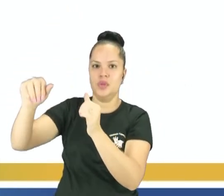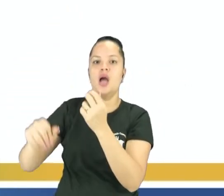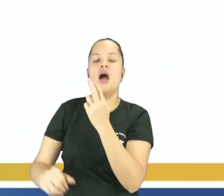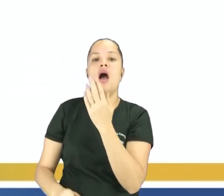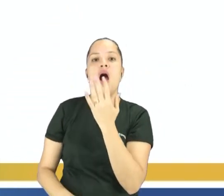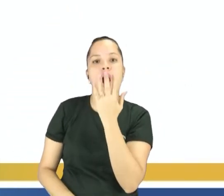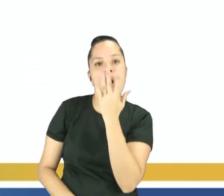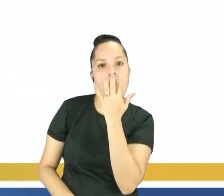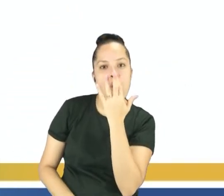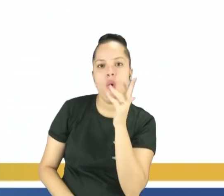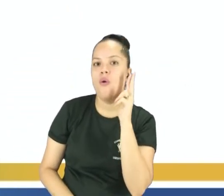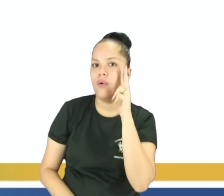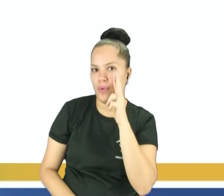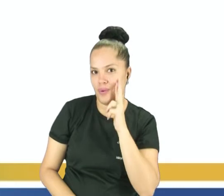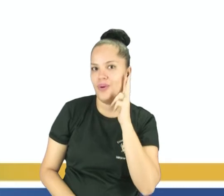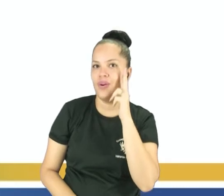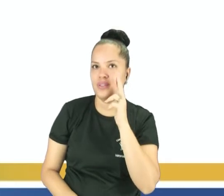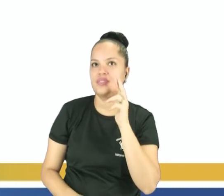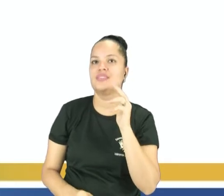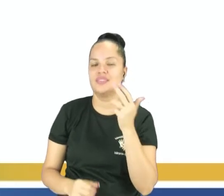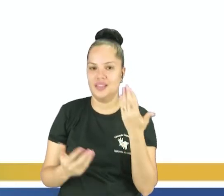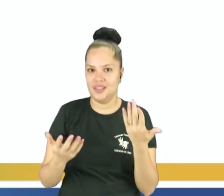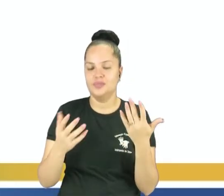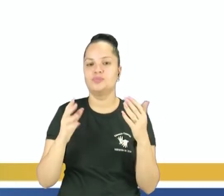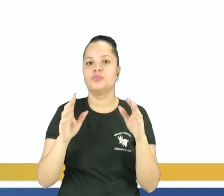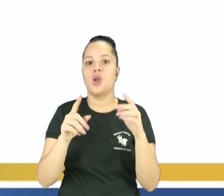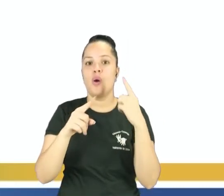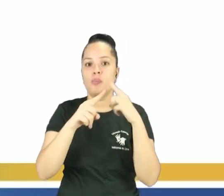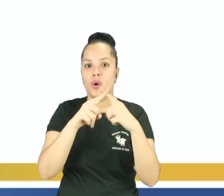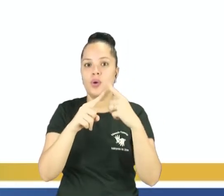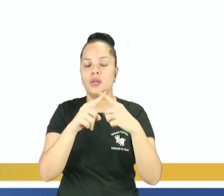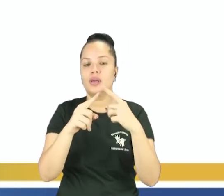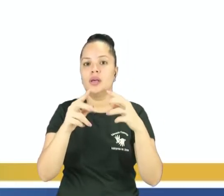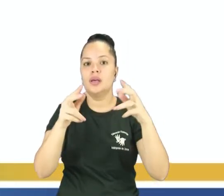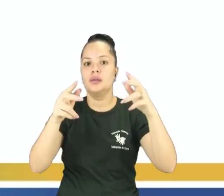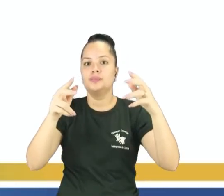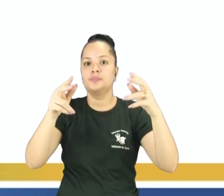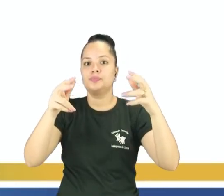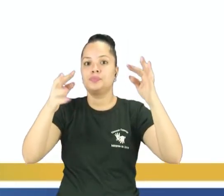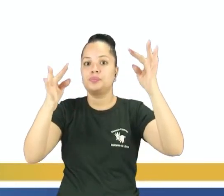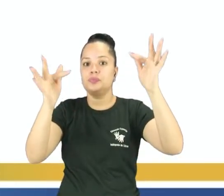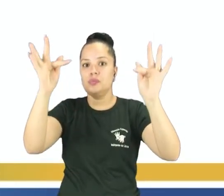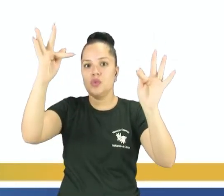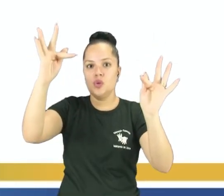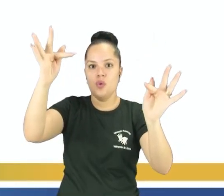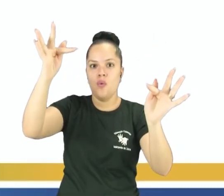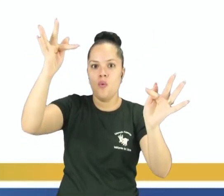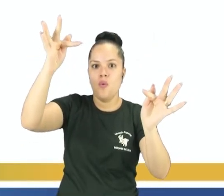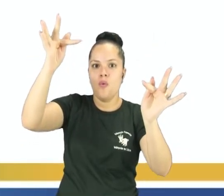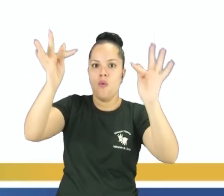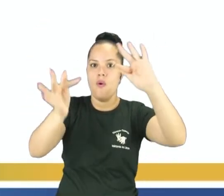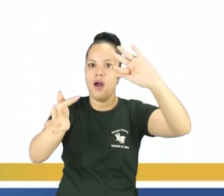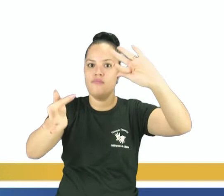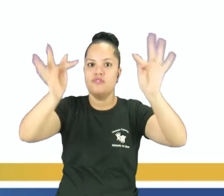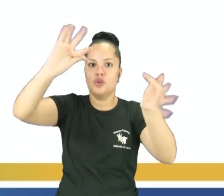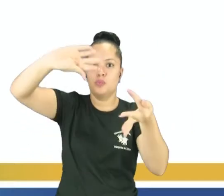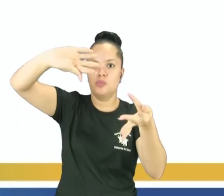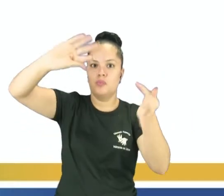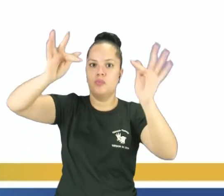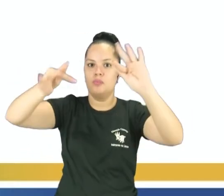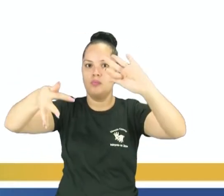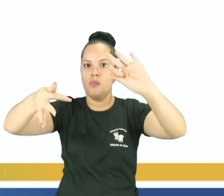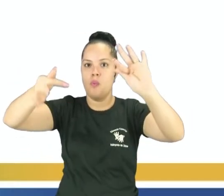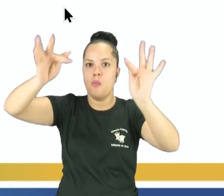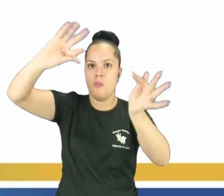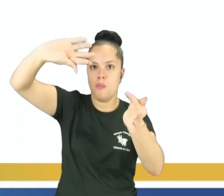rosa. Então, esse F aqui, ele é obtido pela rotação do primeiro, né, no sentido horário. Por que horário? Porque eu sigo os